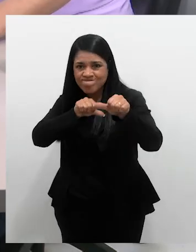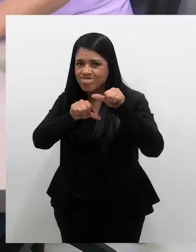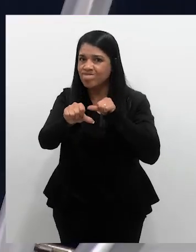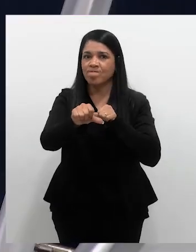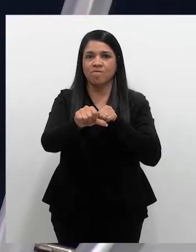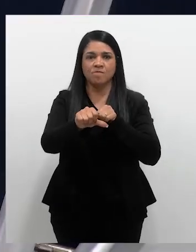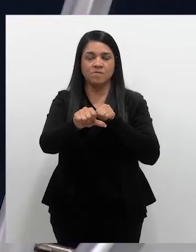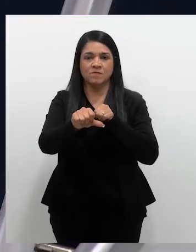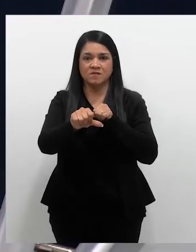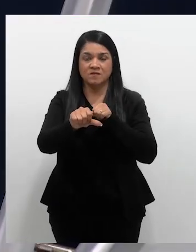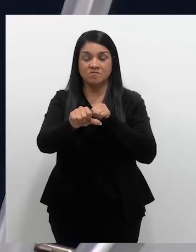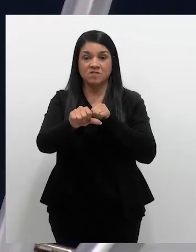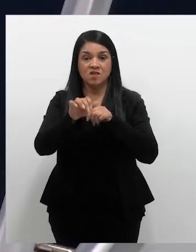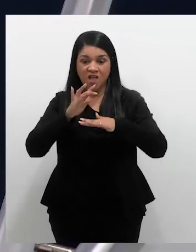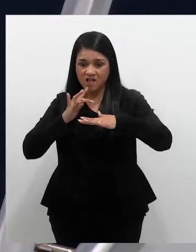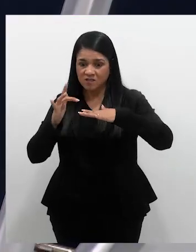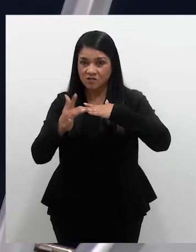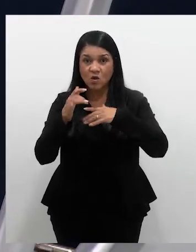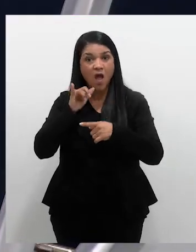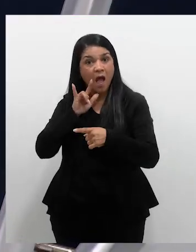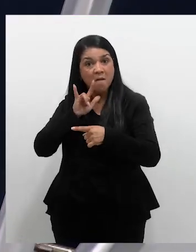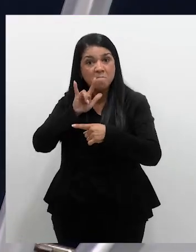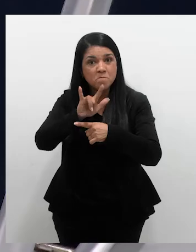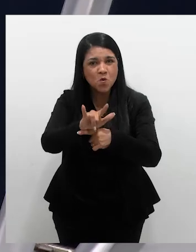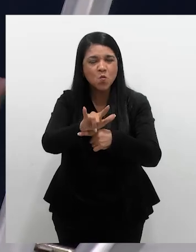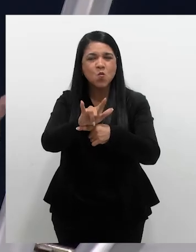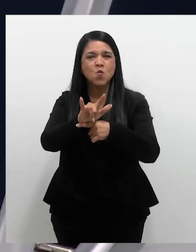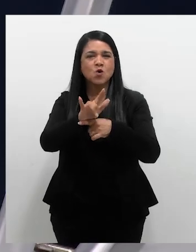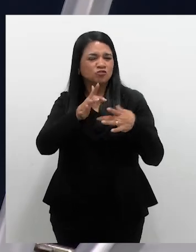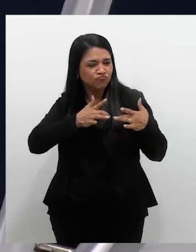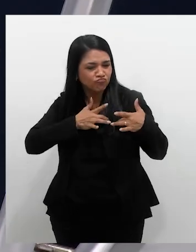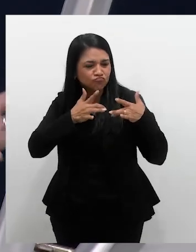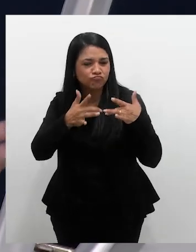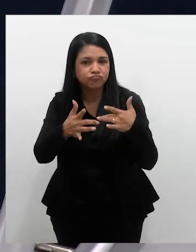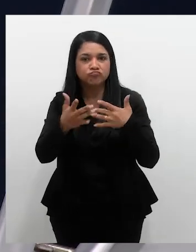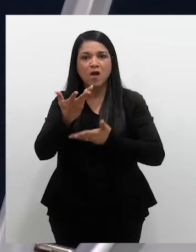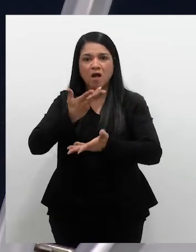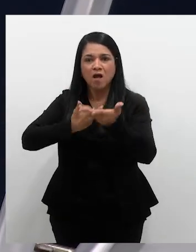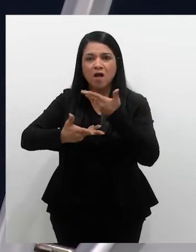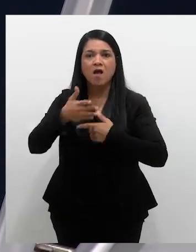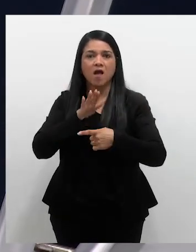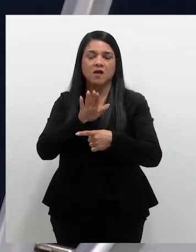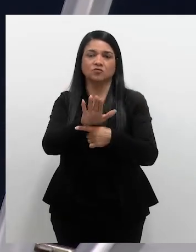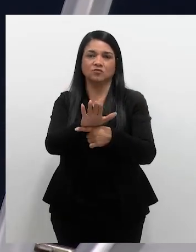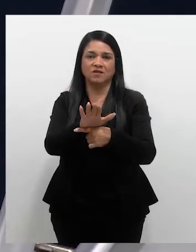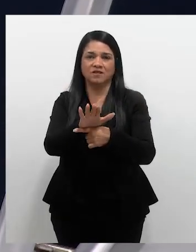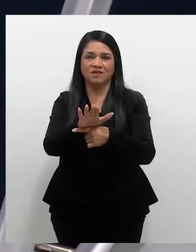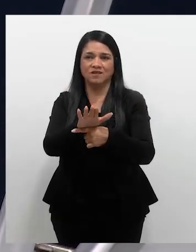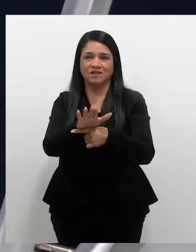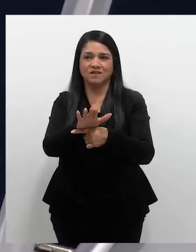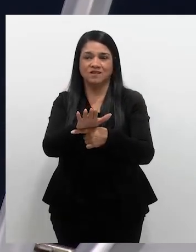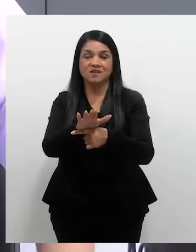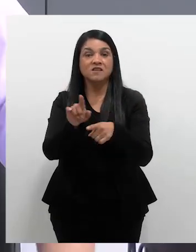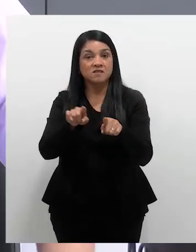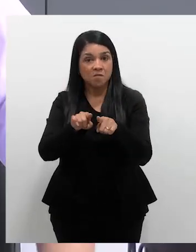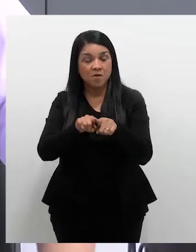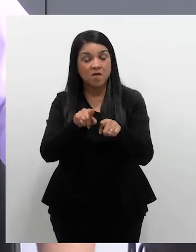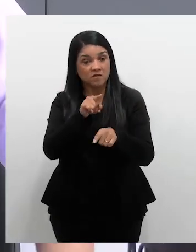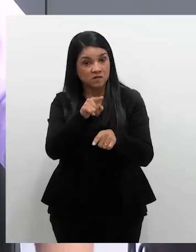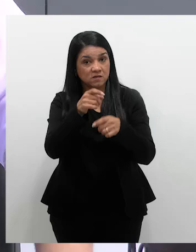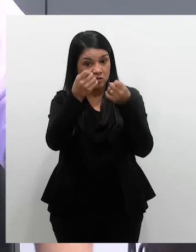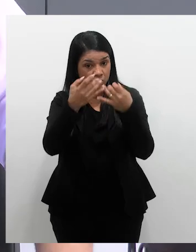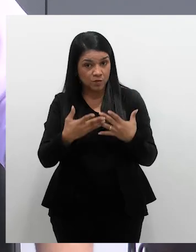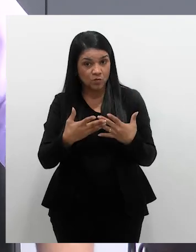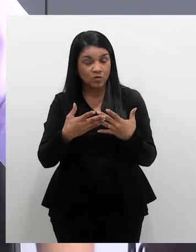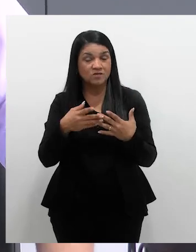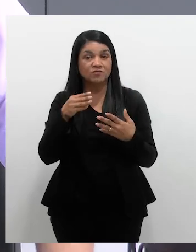fazer essa maré ao contrário. Eu acho que tem que fazer a maré do amor, da generosidade, de compartilhar, de ajudar. Fora das ilusões, já